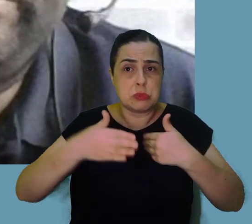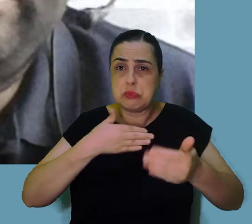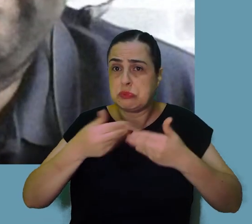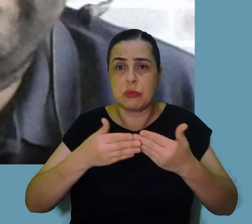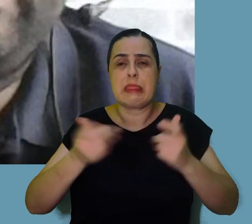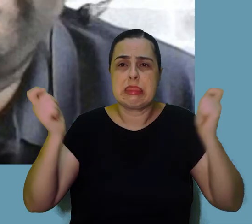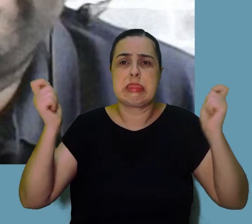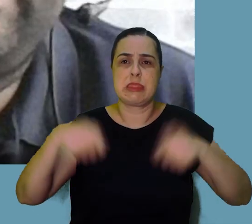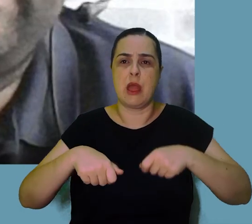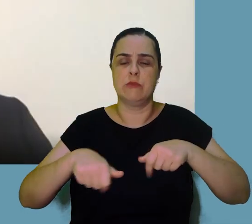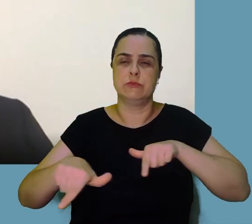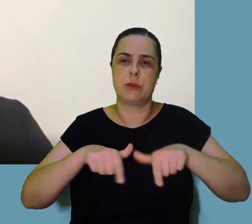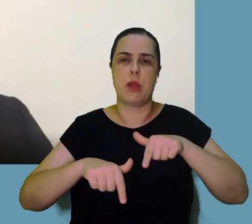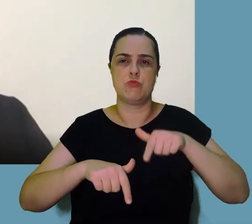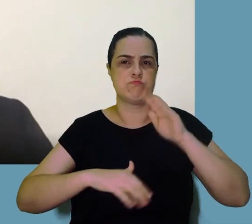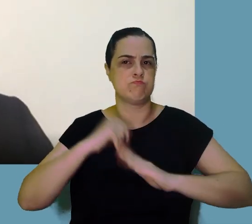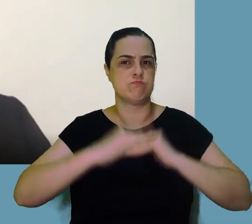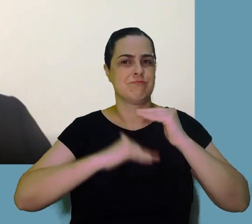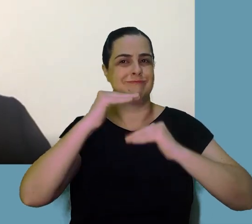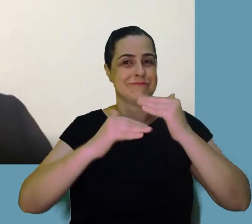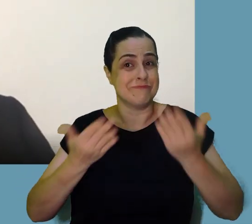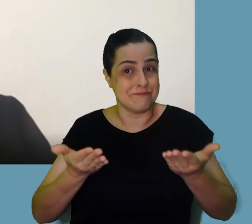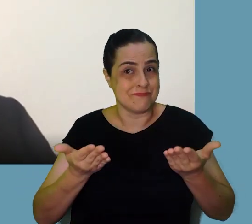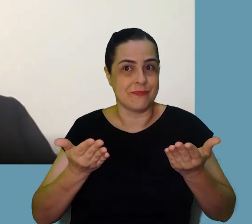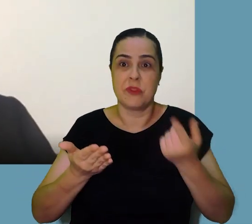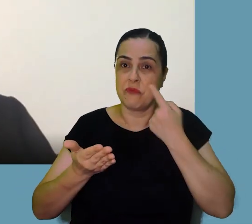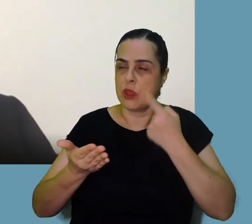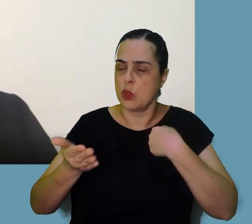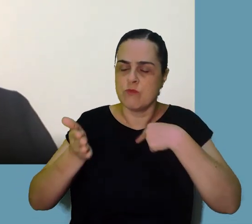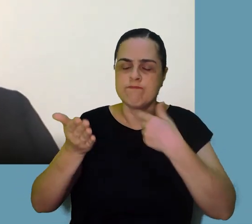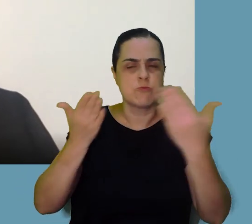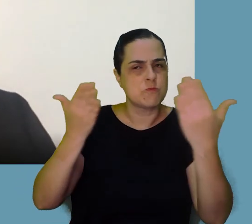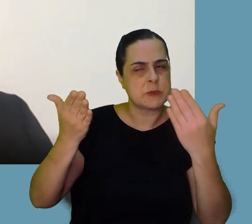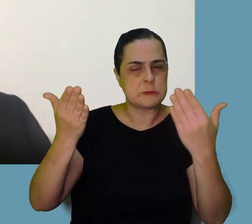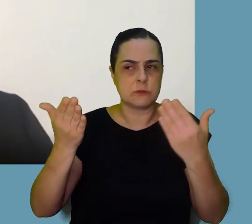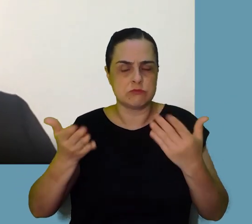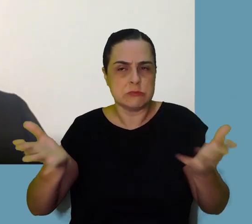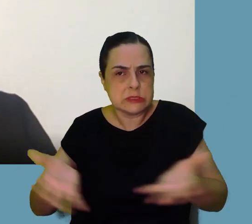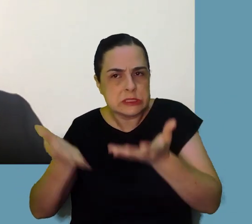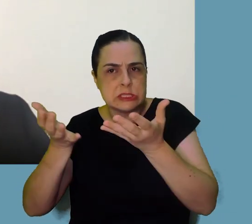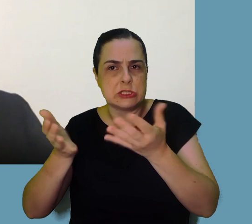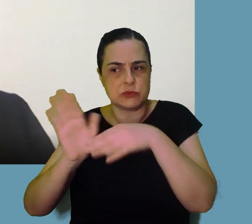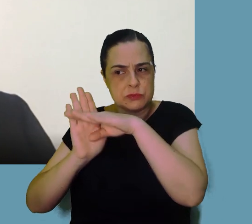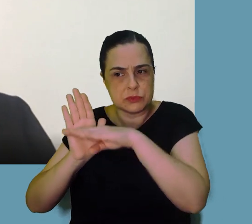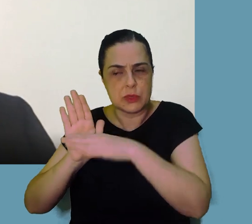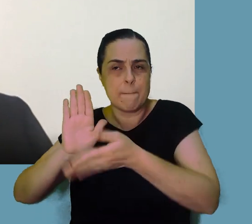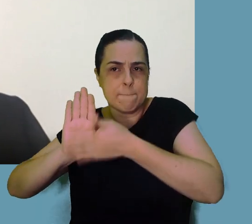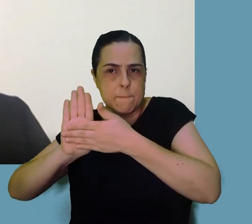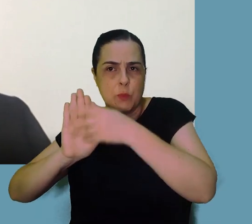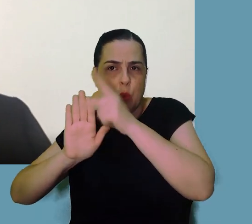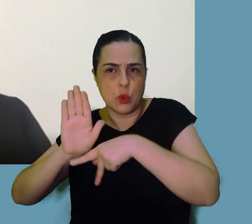Você está falando e eu estou batendo com os dados que a gente tem das iniciativas, né? E a gente sempre compara os resultados